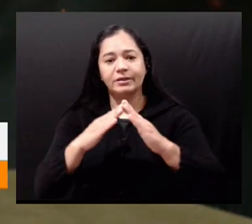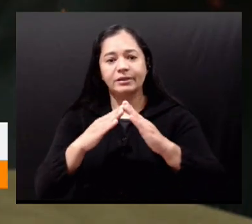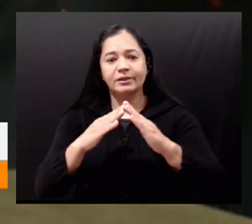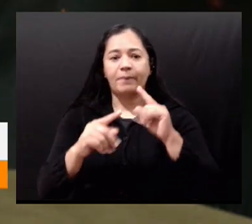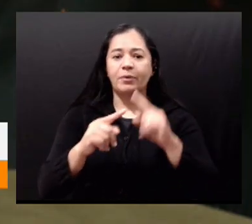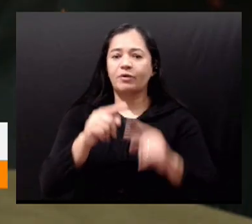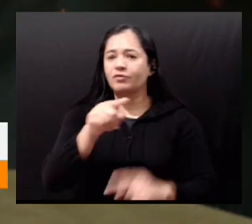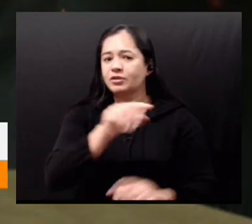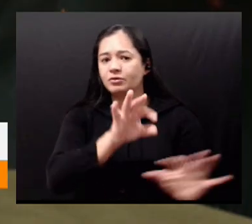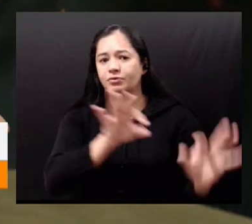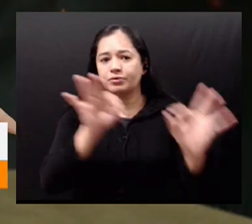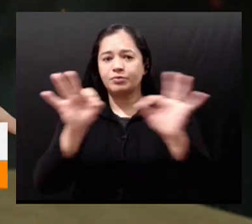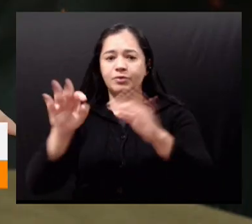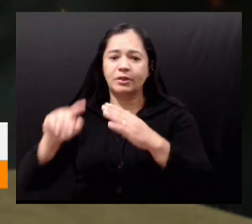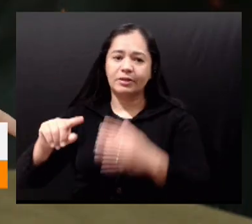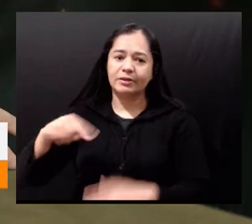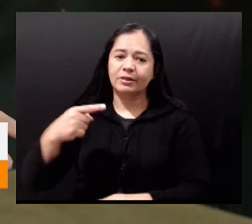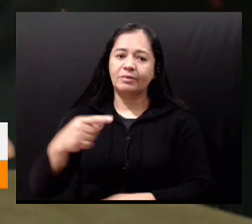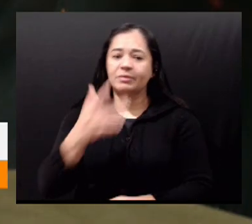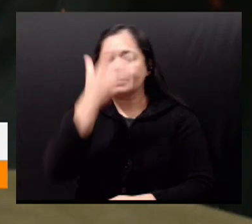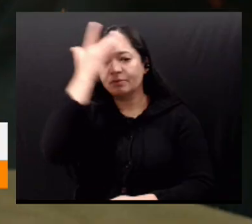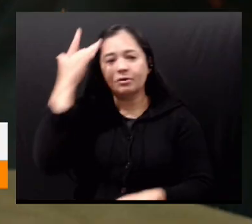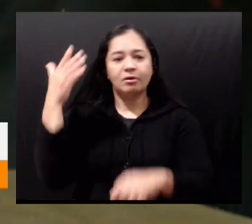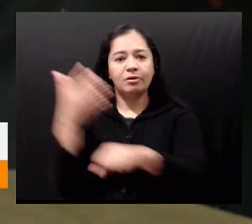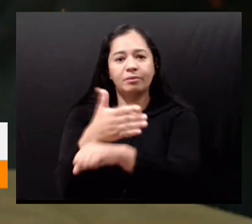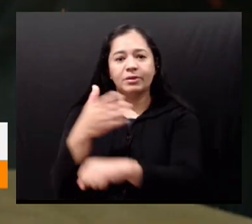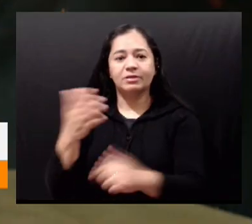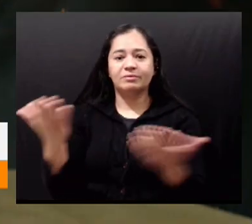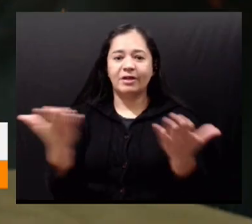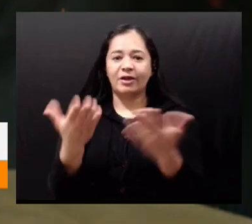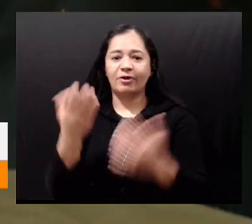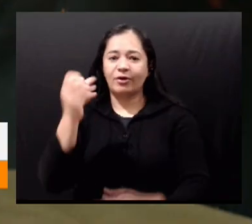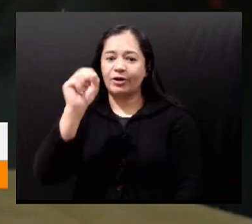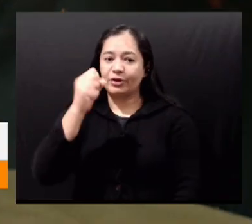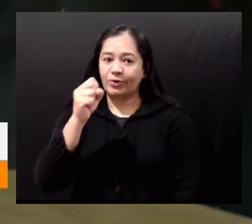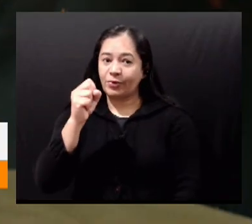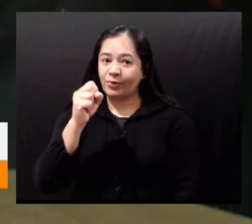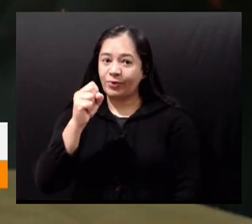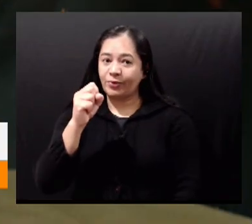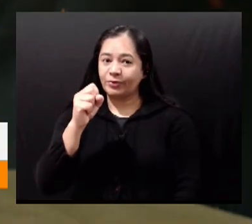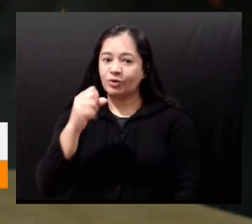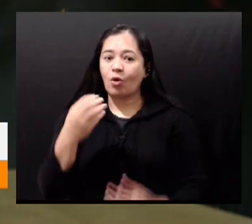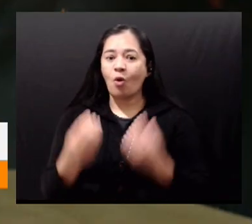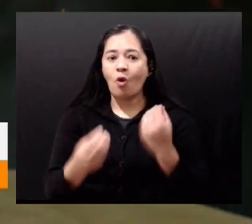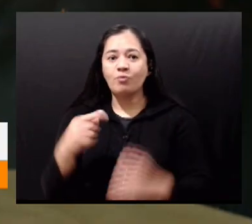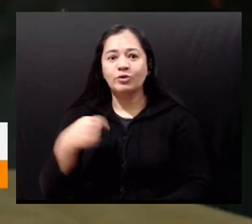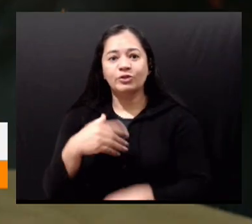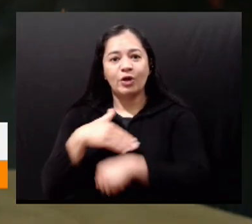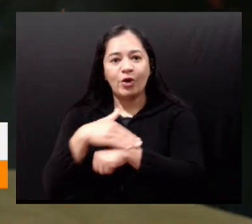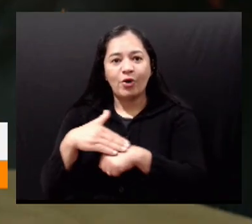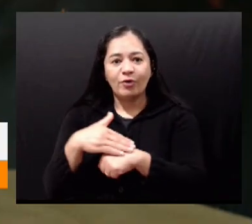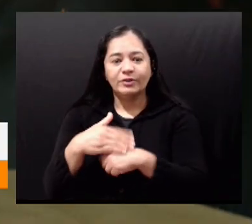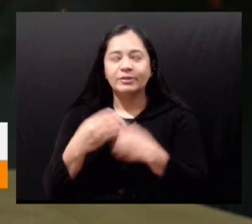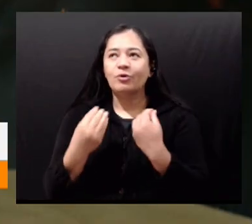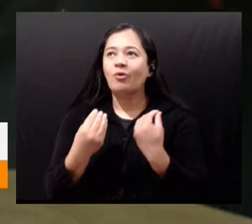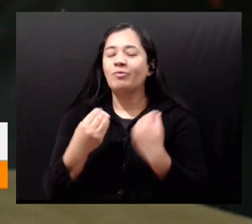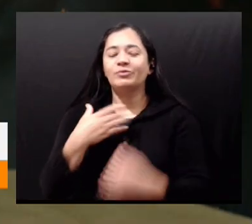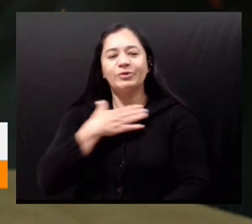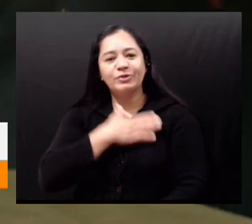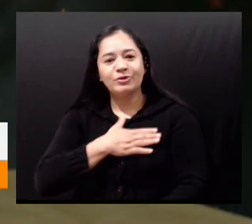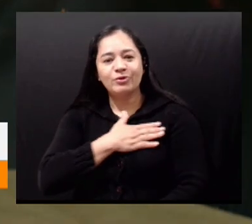pessoal está participando com a gente. Agora 8h52, olha só o tanto que a gente conversou, Falou bastante. sabe. Nossa. Olha que delícia de Uhum. conversa, a